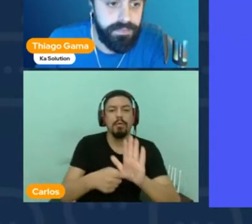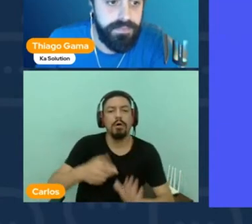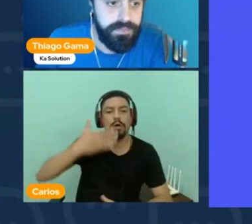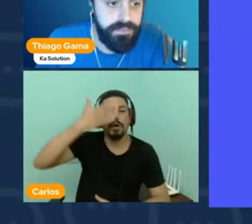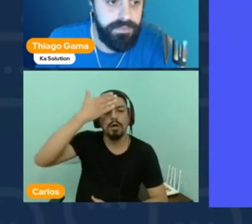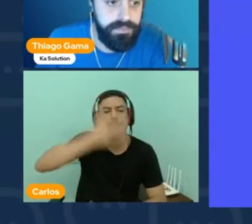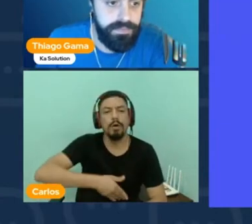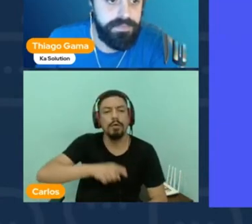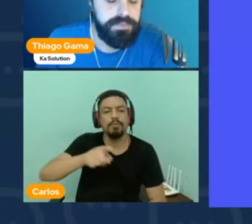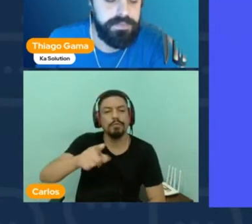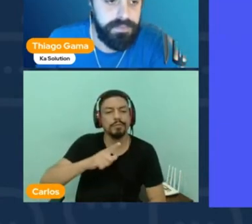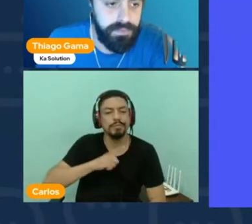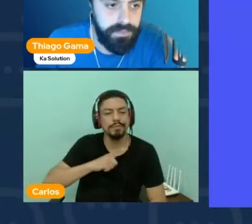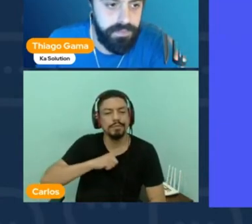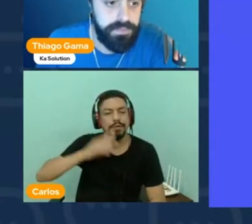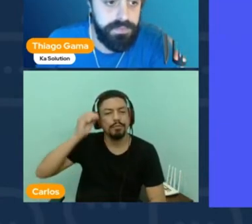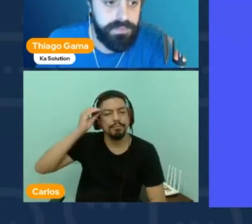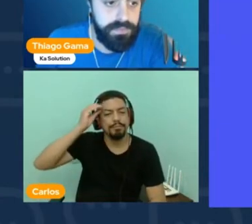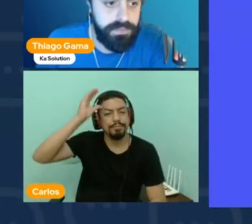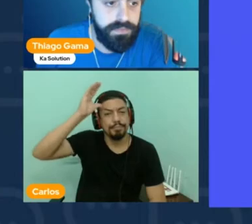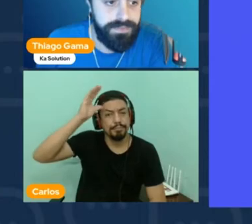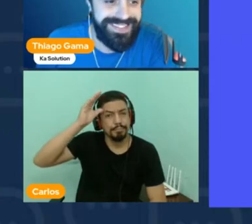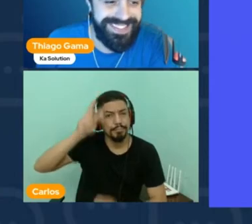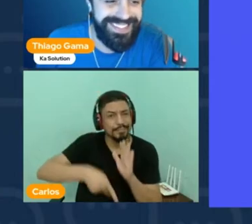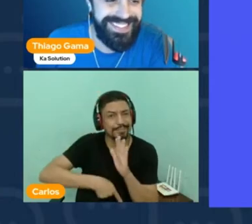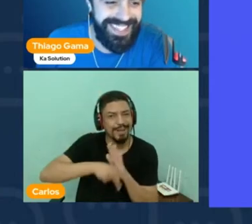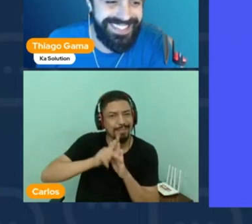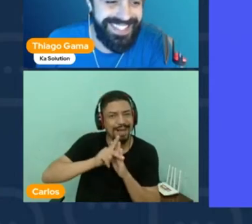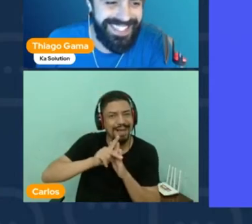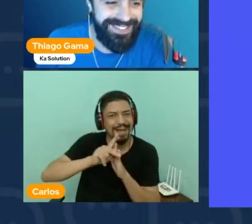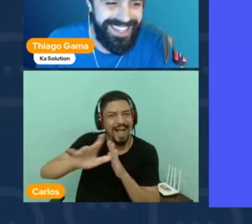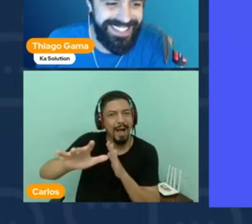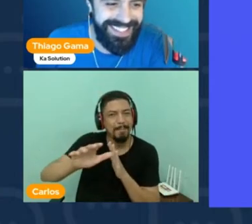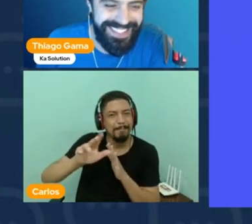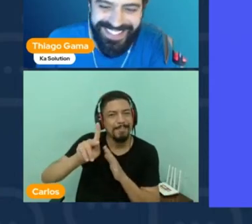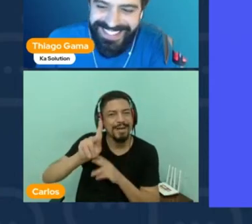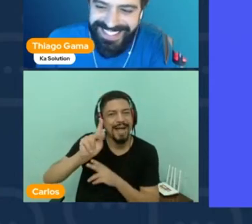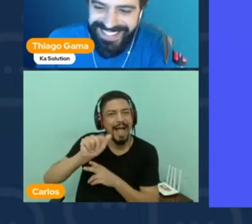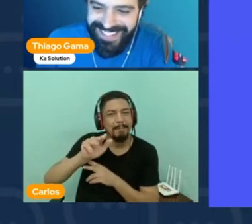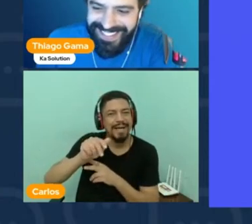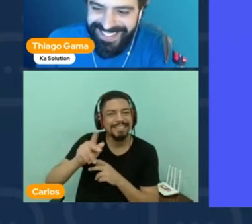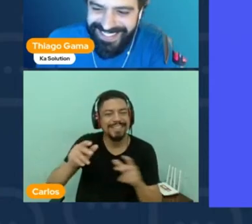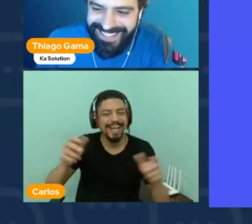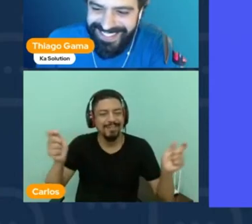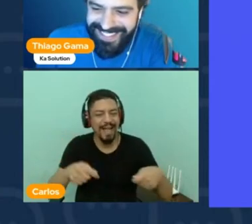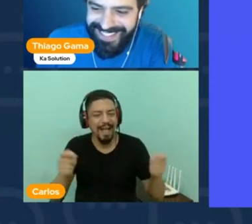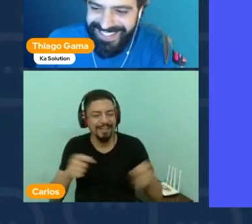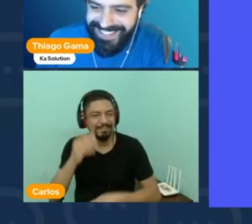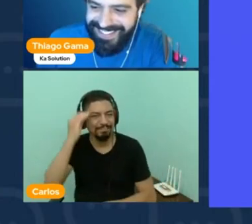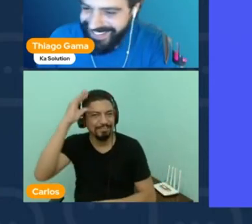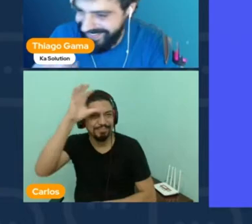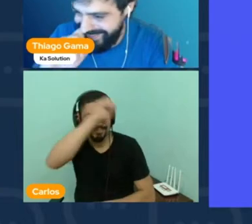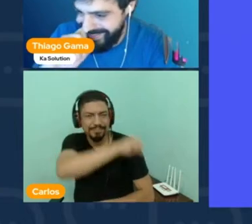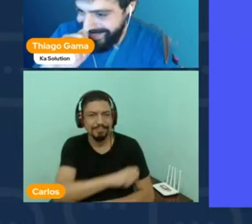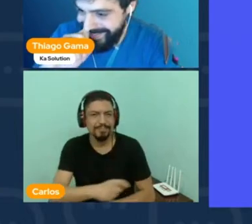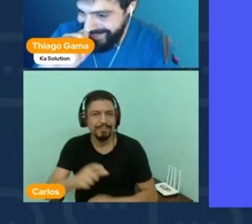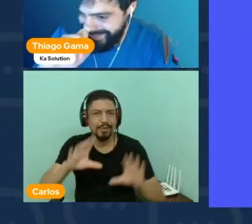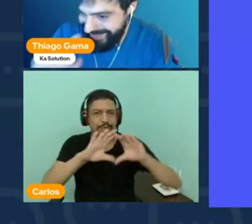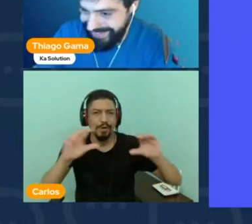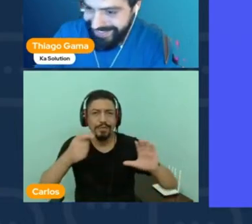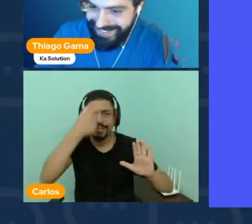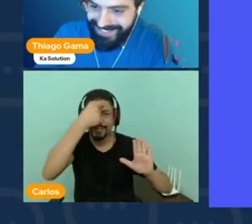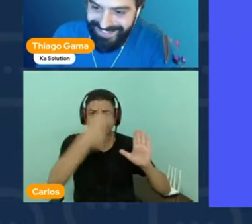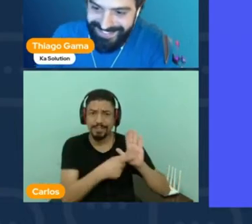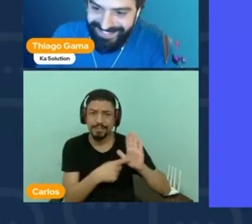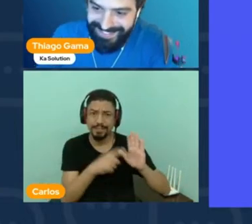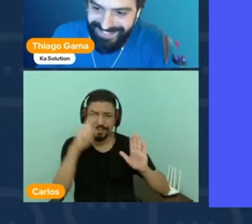está mais capacitado, né, com K, né, Tiago? Em conhecimentos aí de nuvem, de IA generativa. A